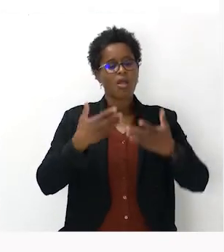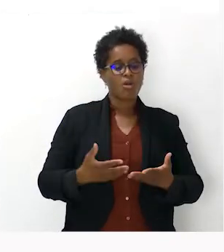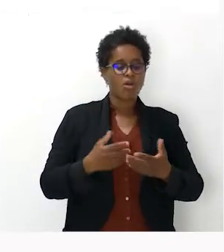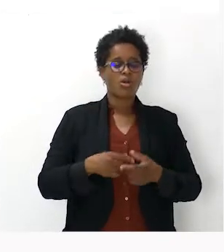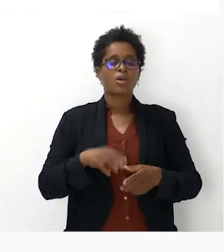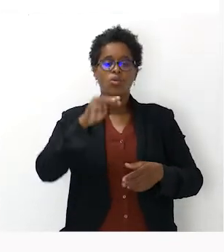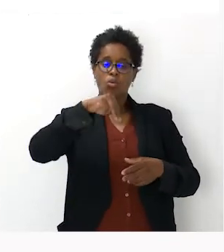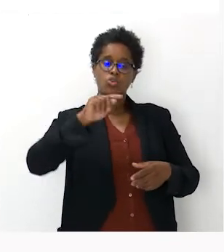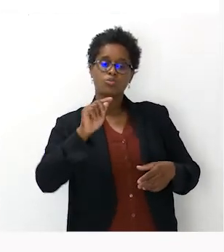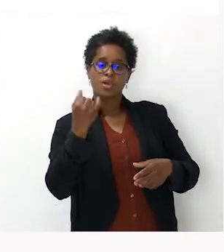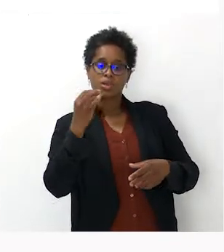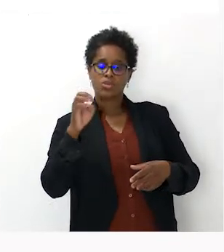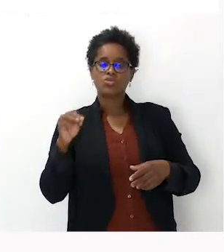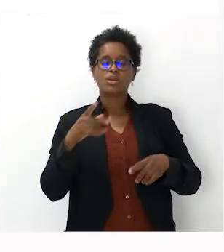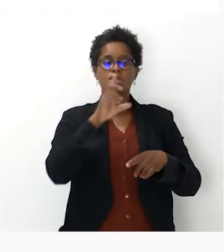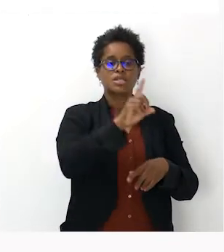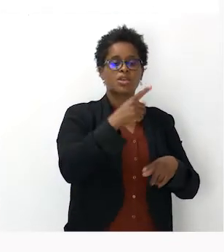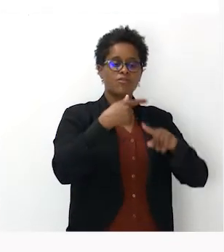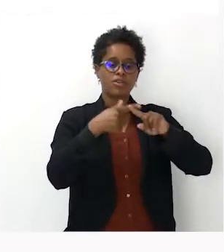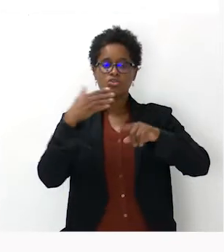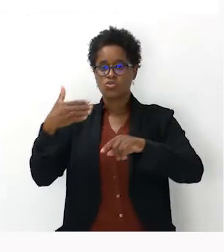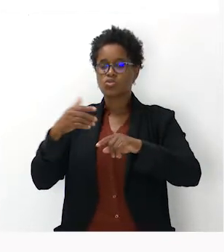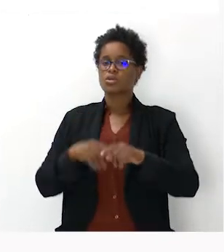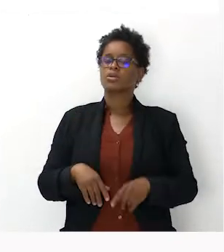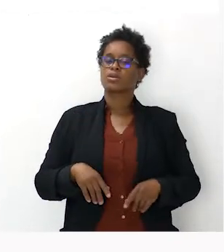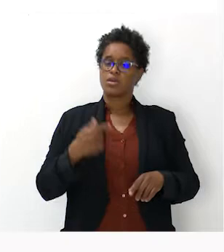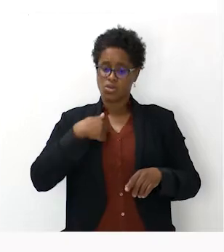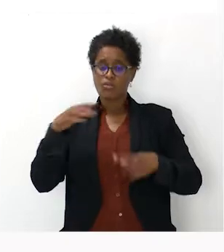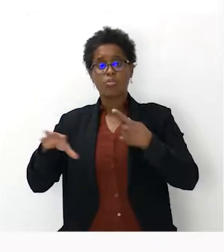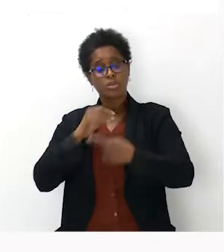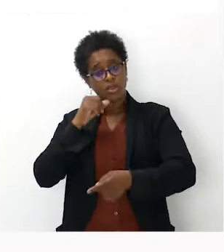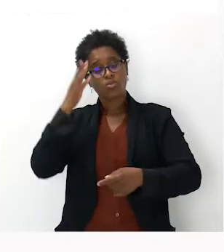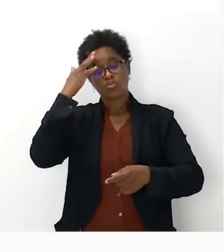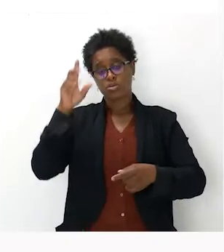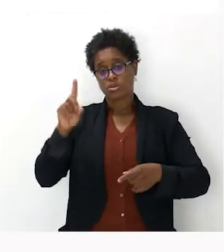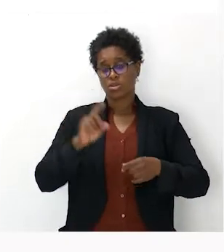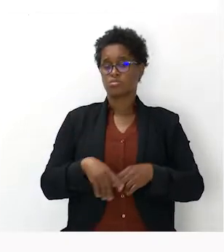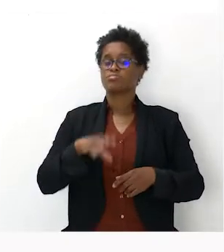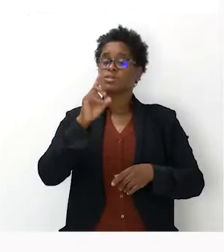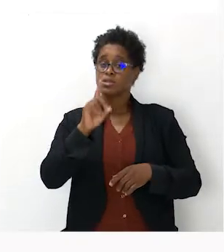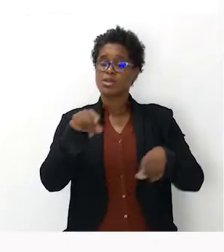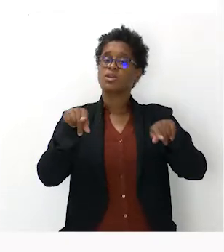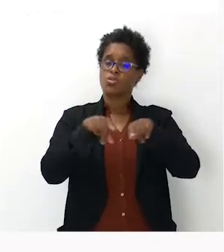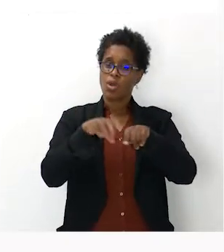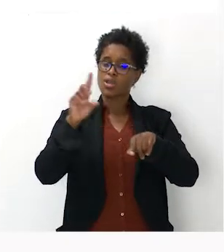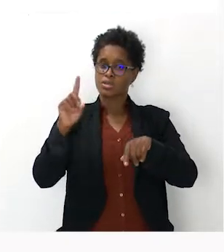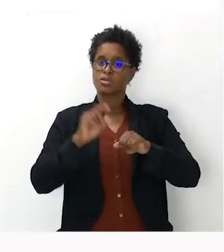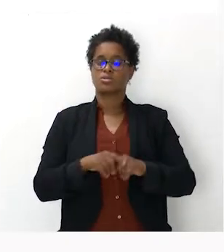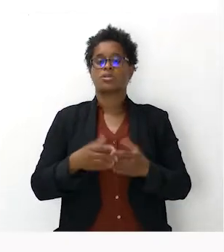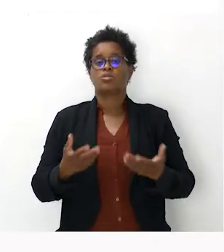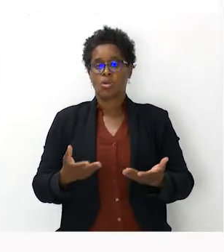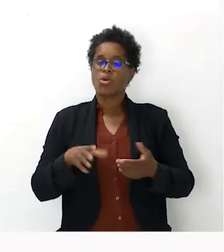os meios. 6 vezes 1, eu irei obter o número 6. E 6 é igual a 6.